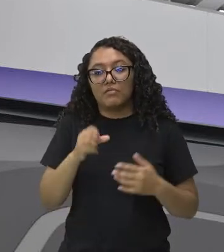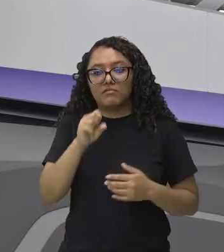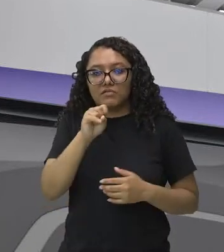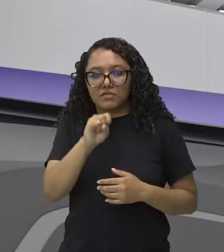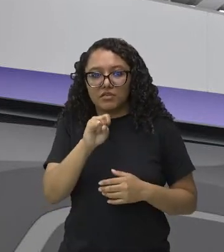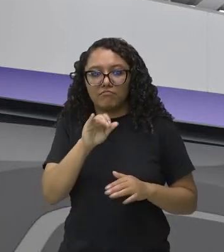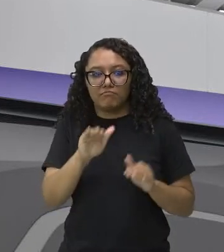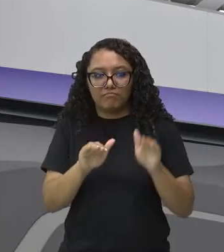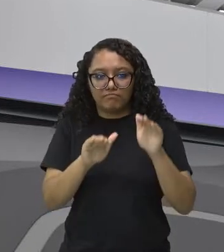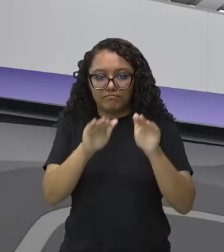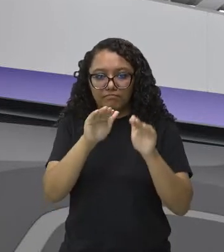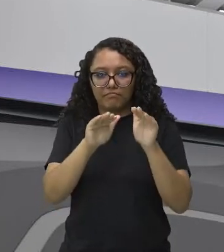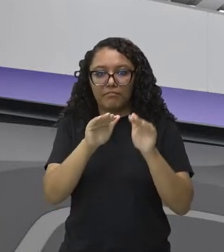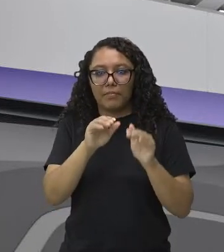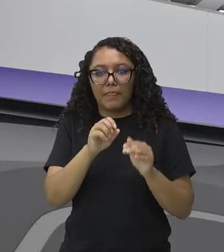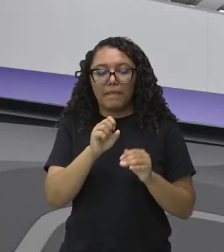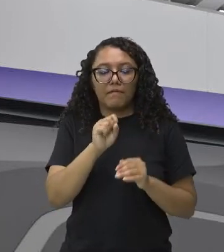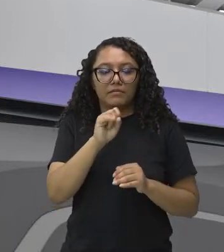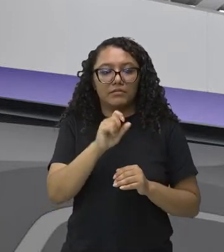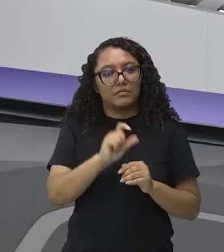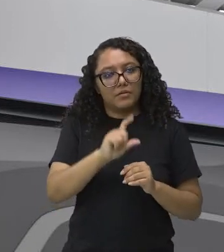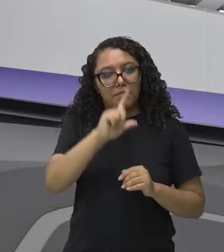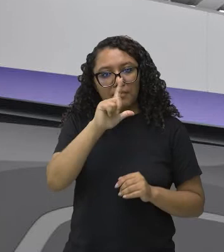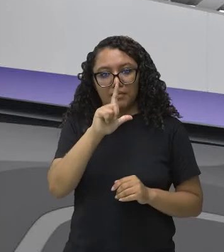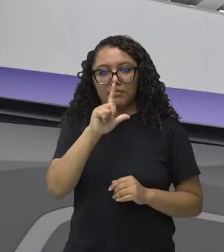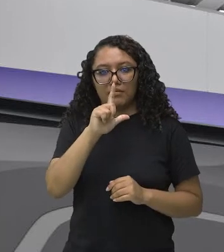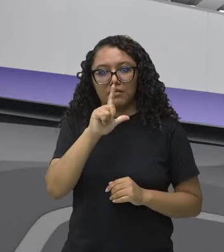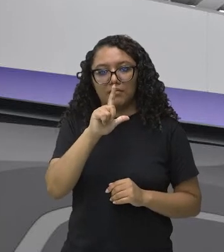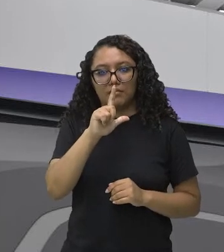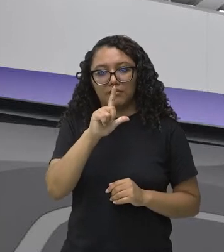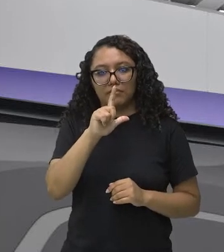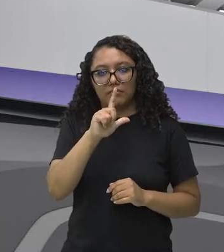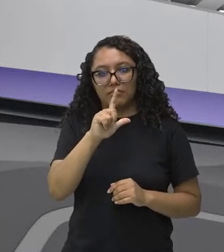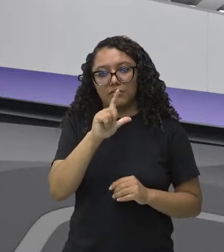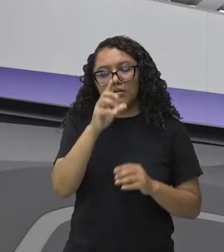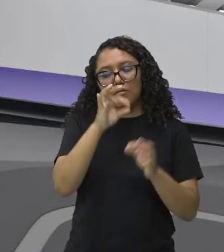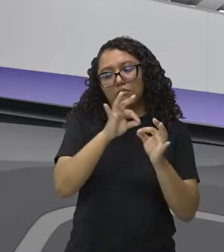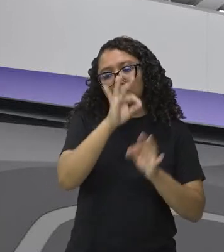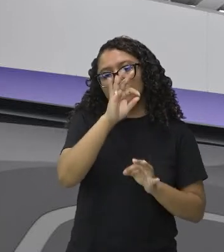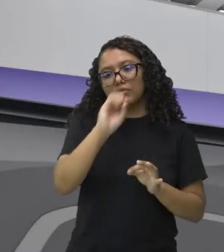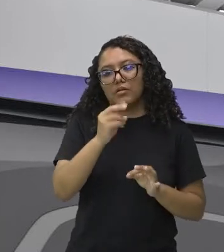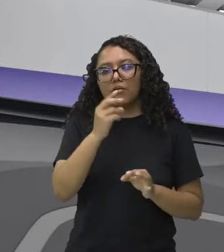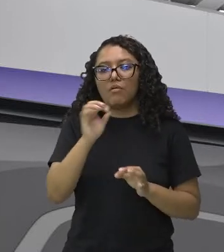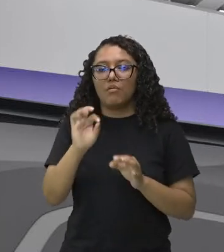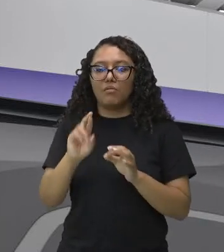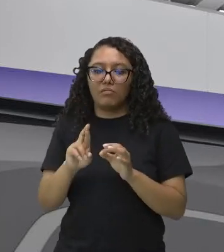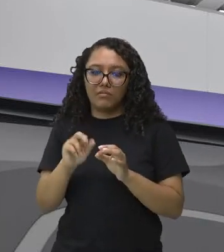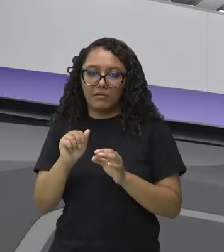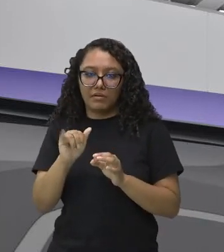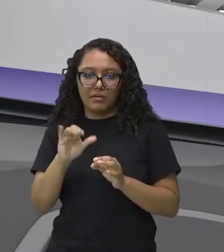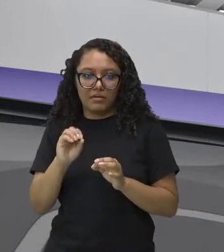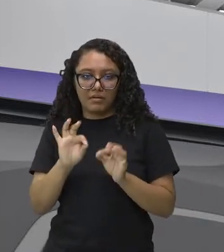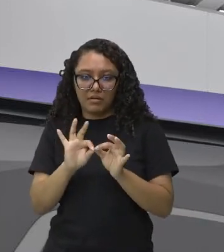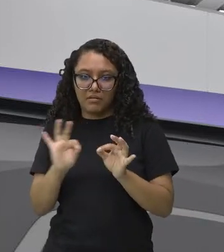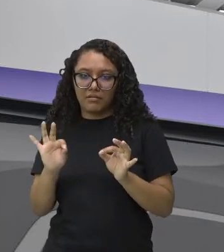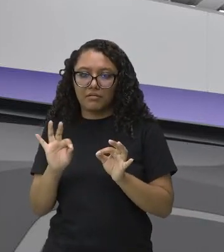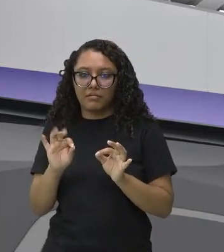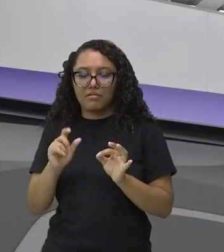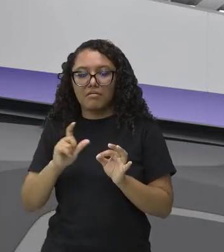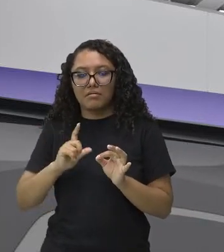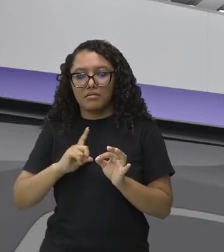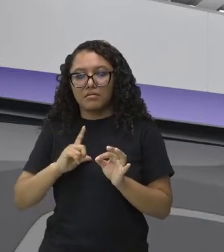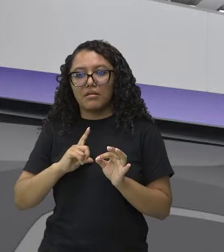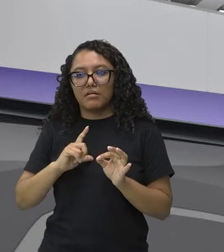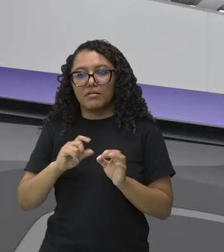concluo que quando eu aumento a minha altura ou quando eu aumento o meu raio, eu vou ter também